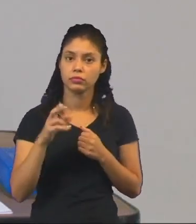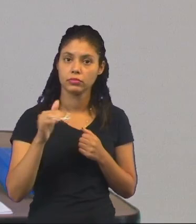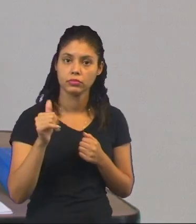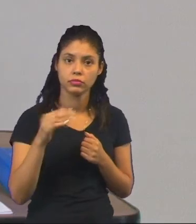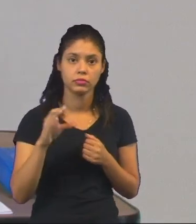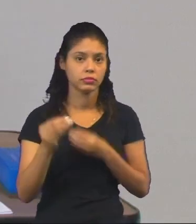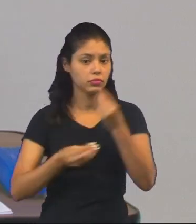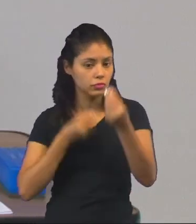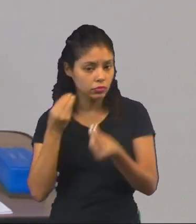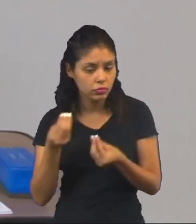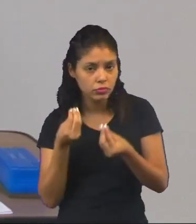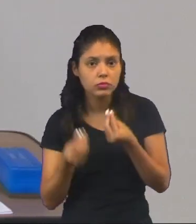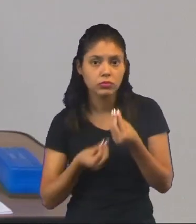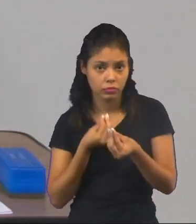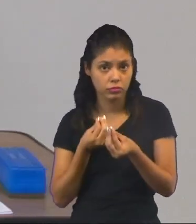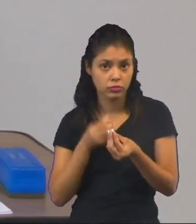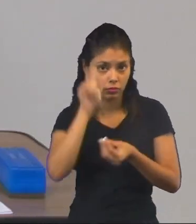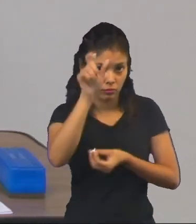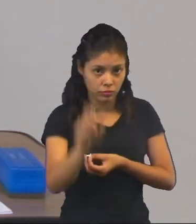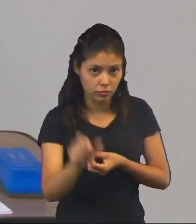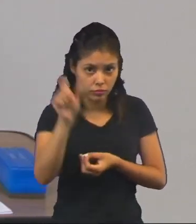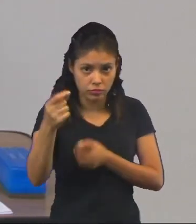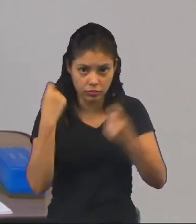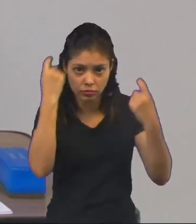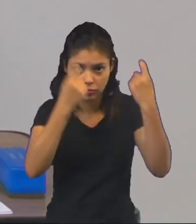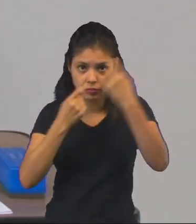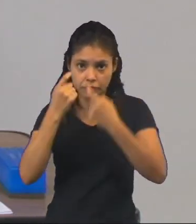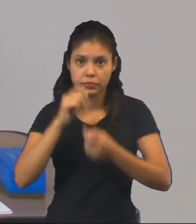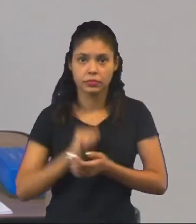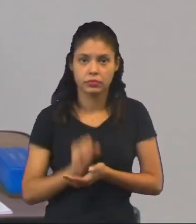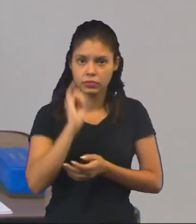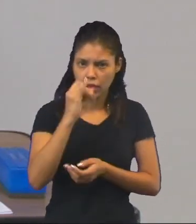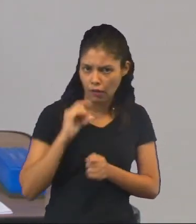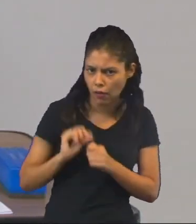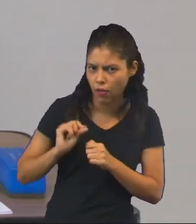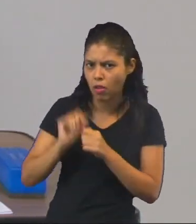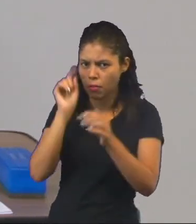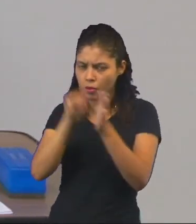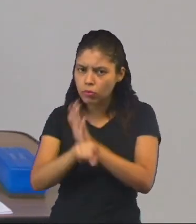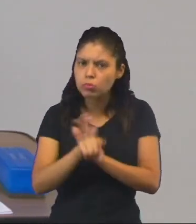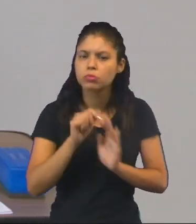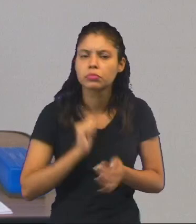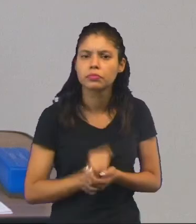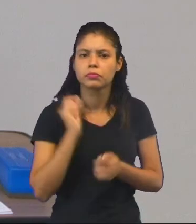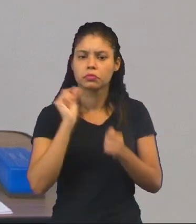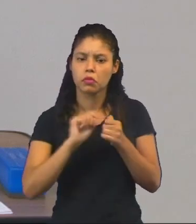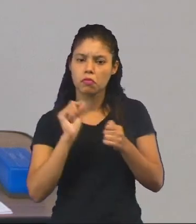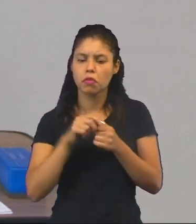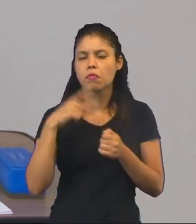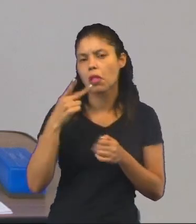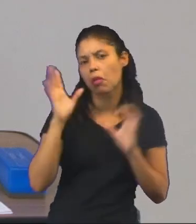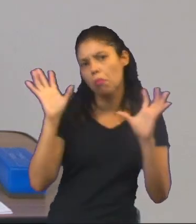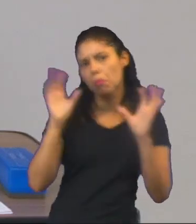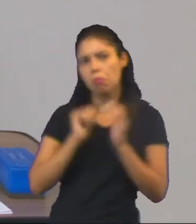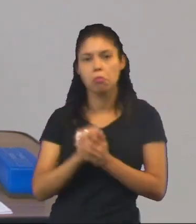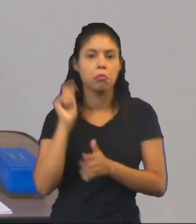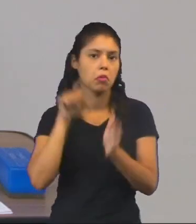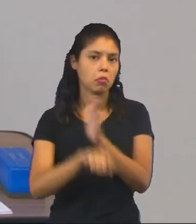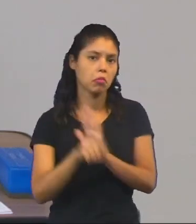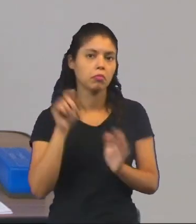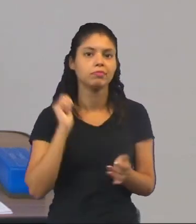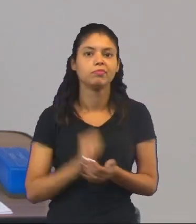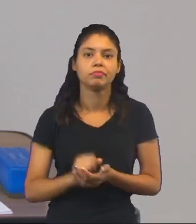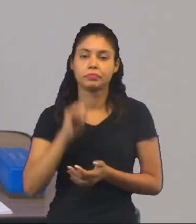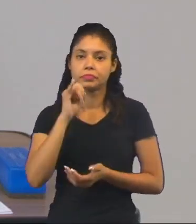indica a maneira como o personagem ele vai se expressar. Se ele vai fazer uma pergunta, se ele vai dizer, se ele vai